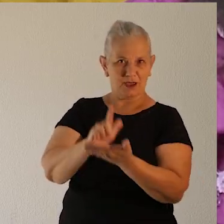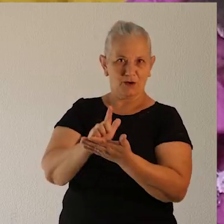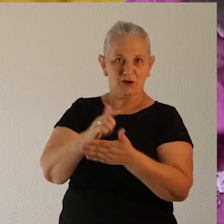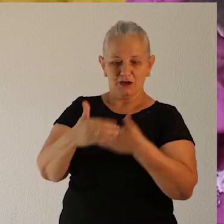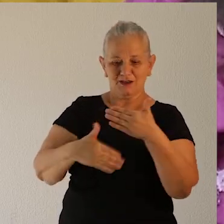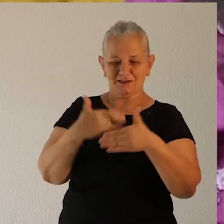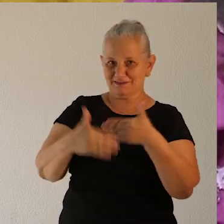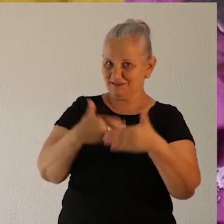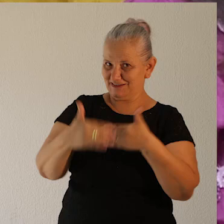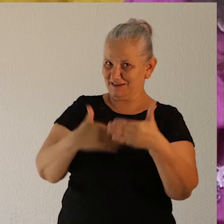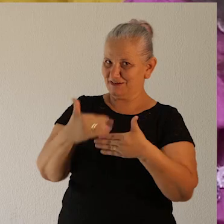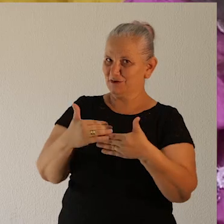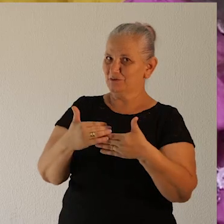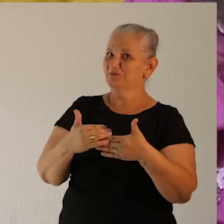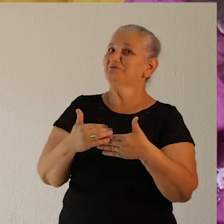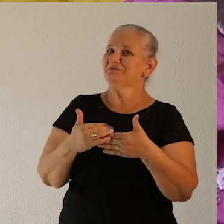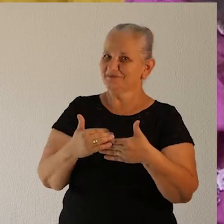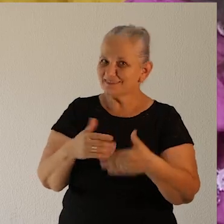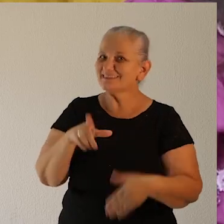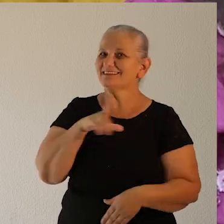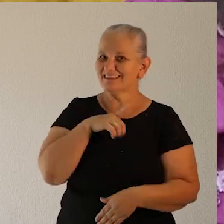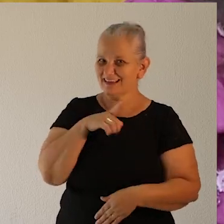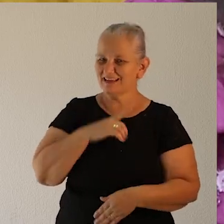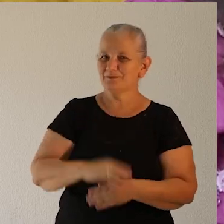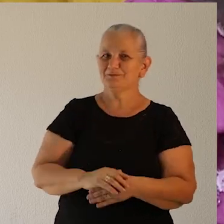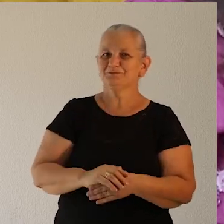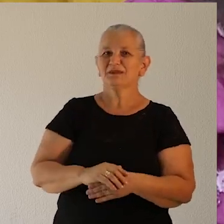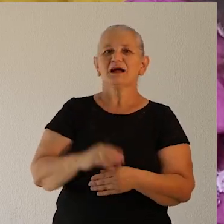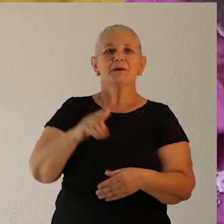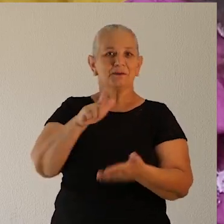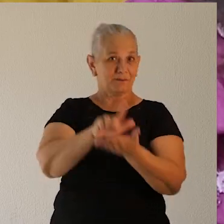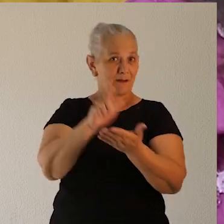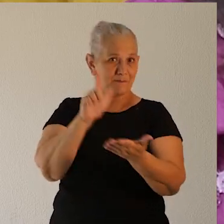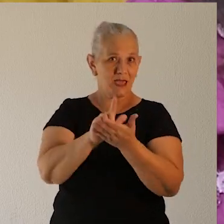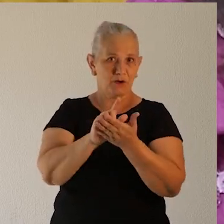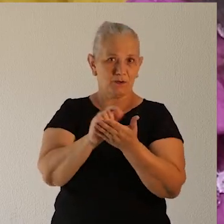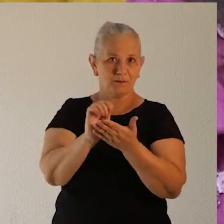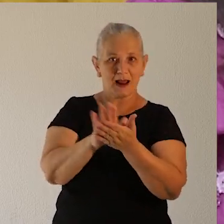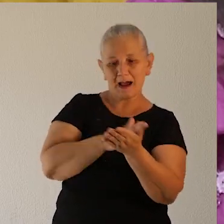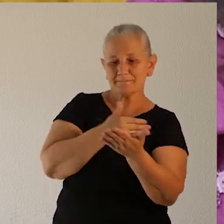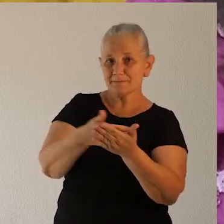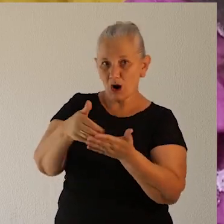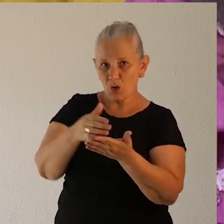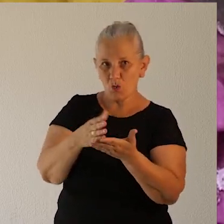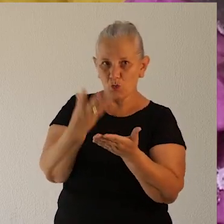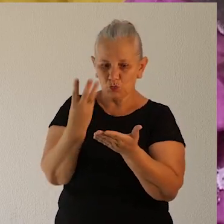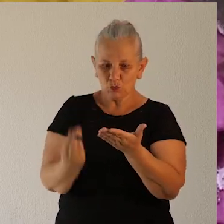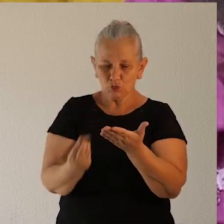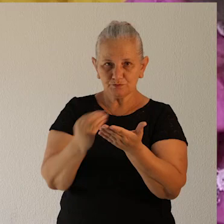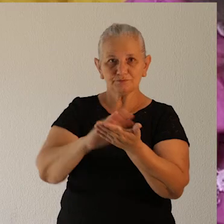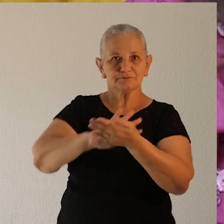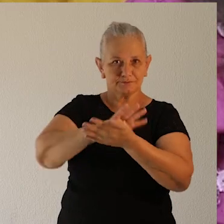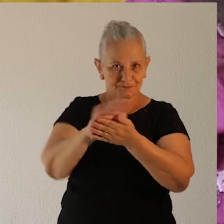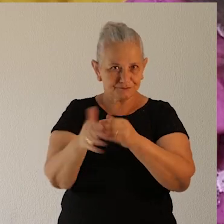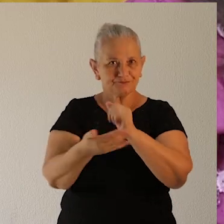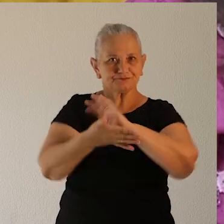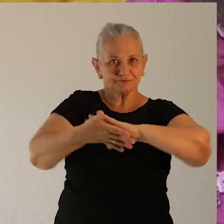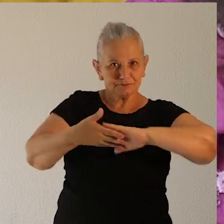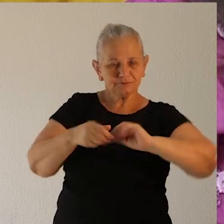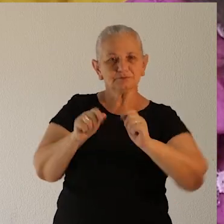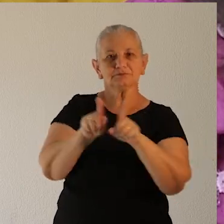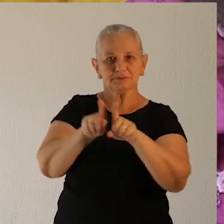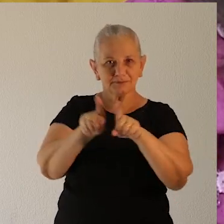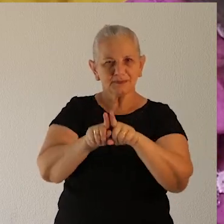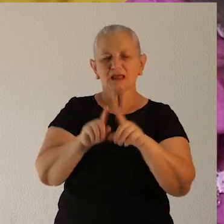para o Kiko. Tem papel toalha para a Natália. Tem papel crepom para o Tom. Tem papel sulfite para a